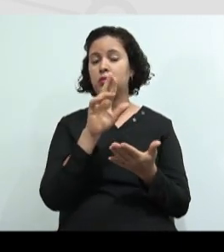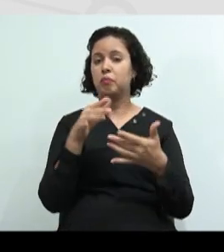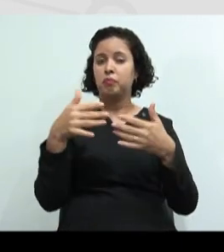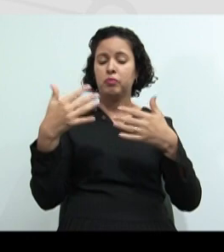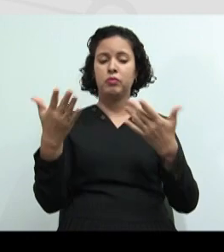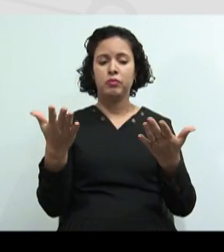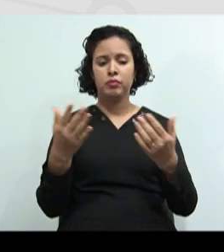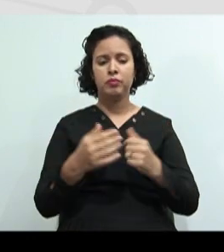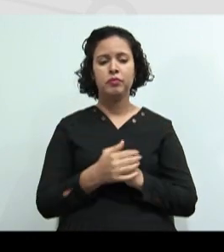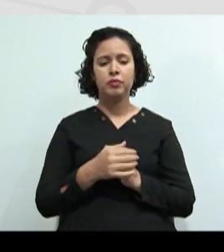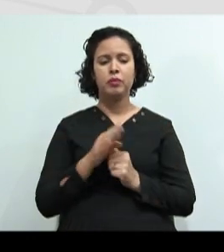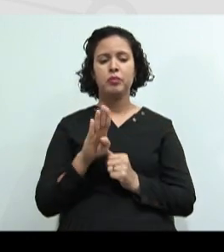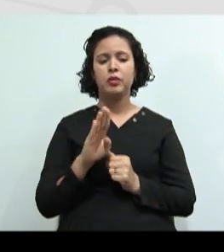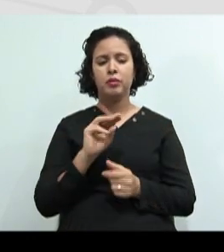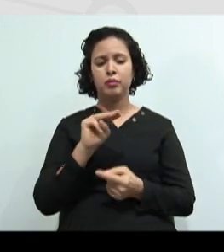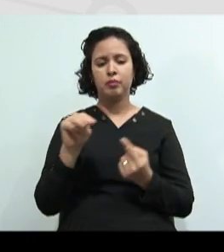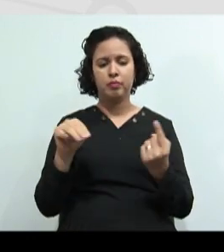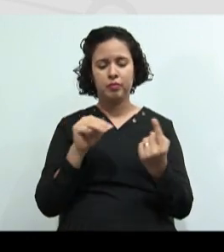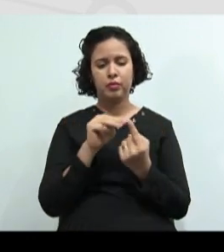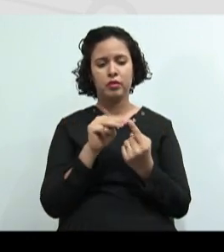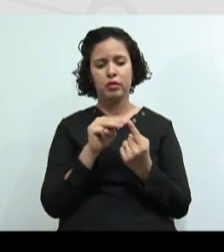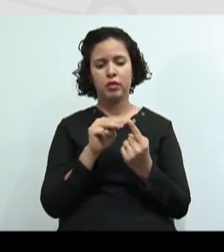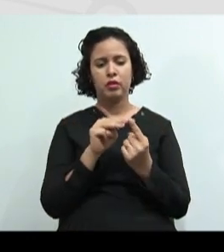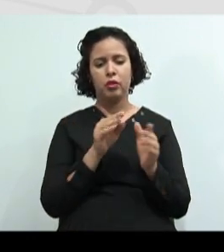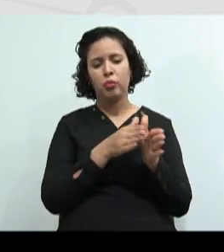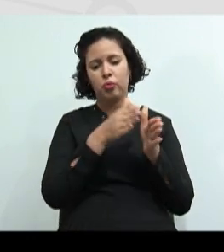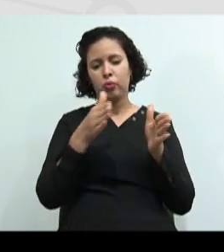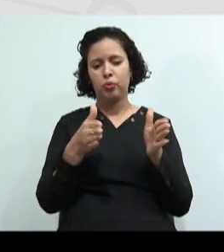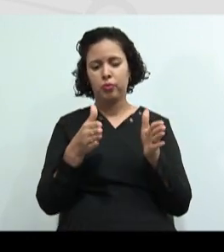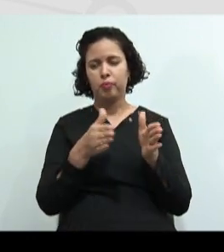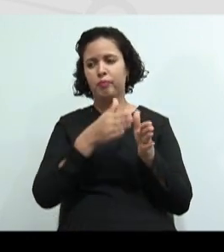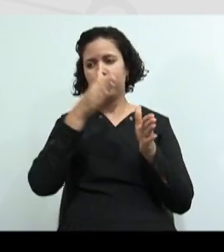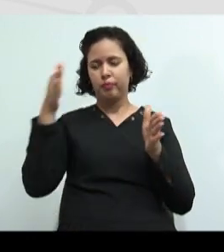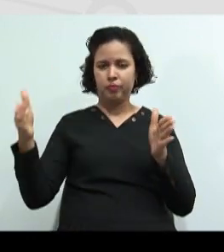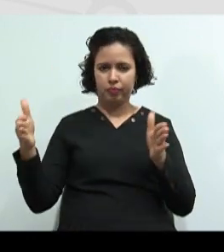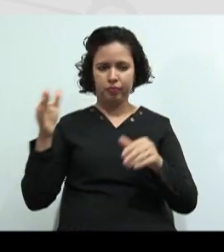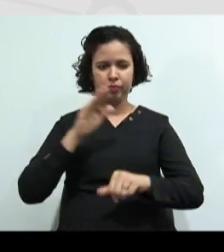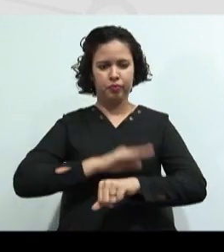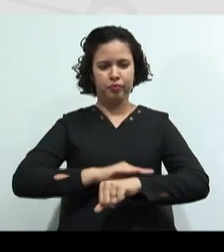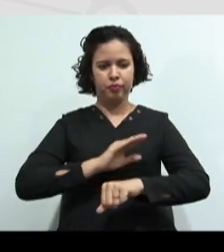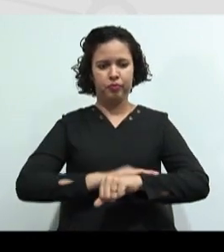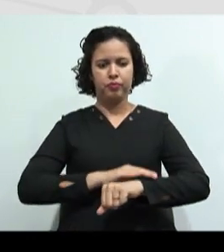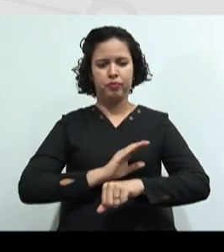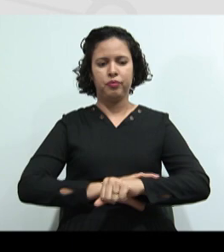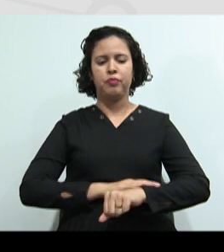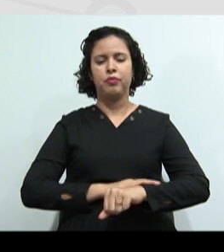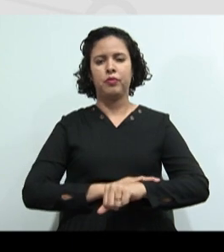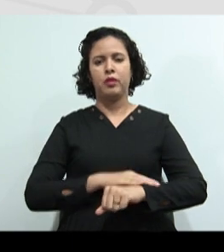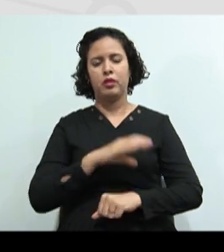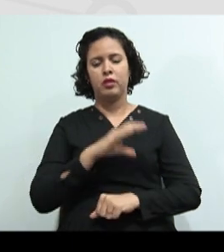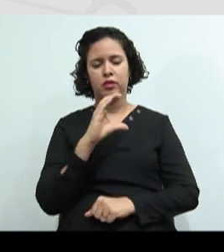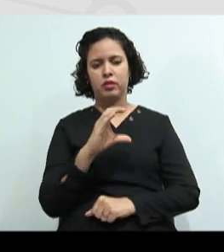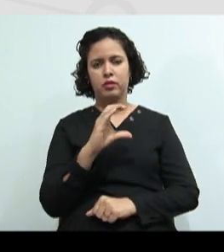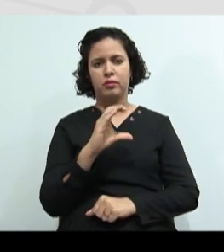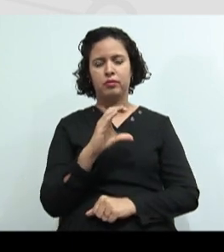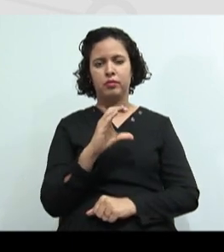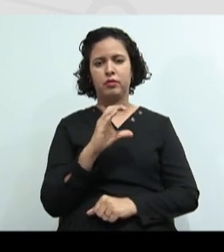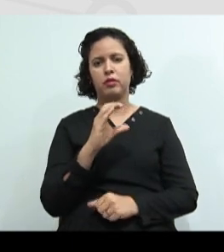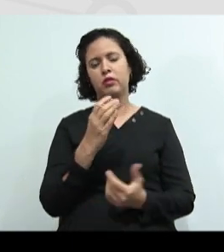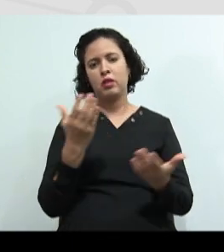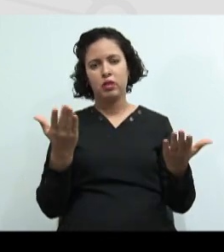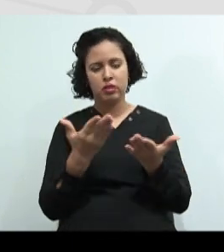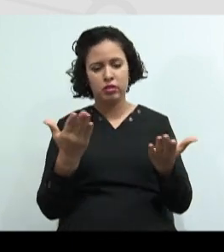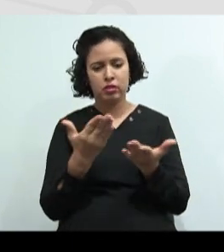B, metas de curto e médio prazo. Letra C, estado, situação ou resultado futuro